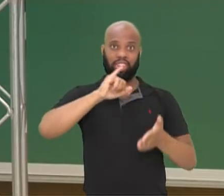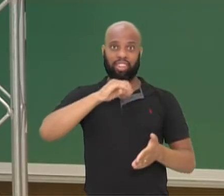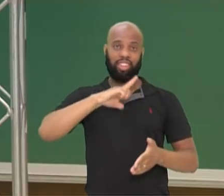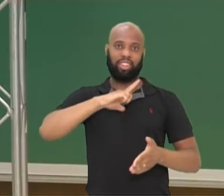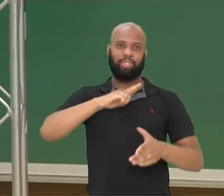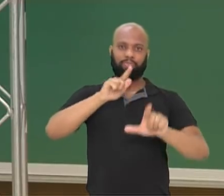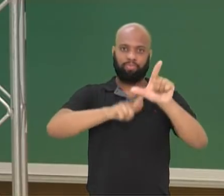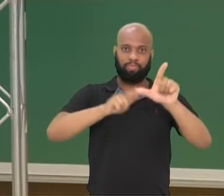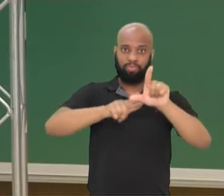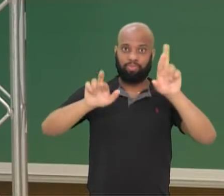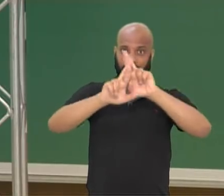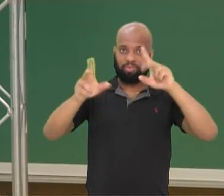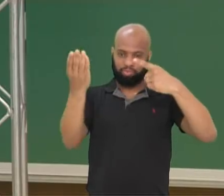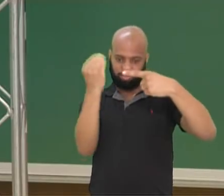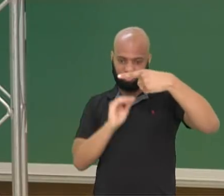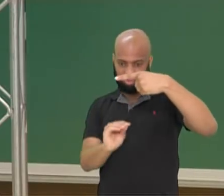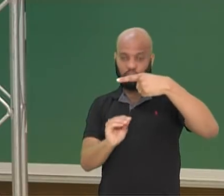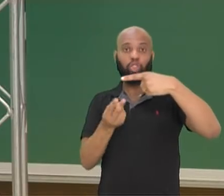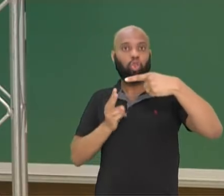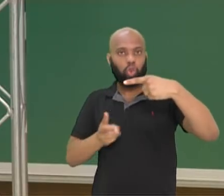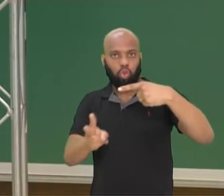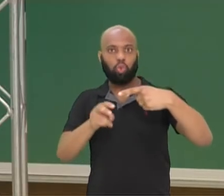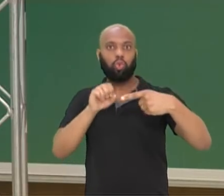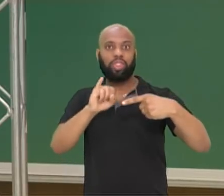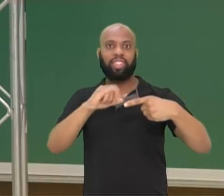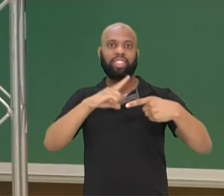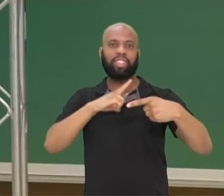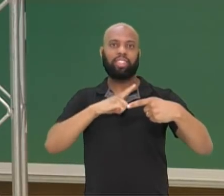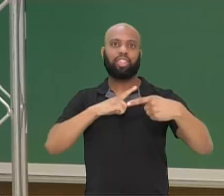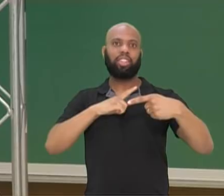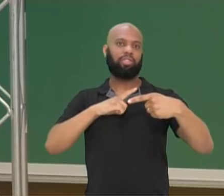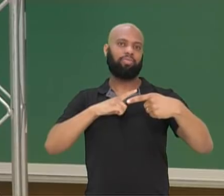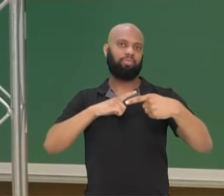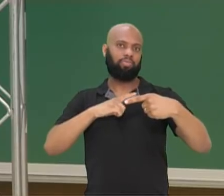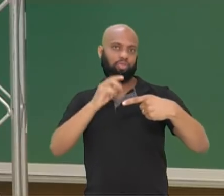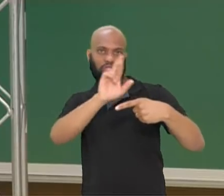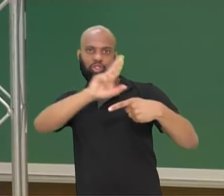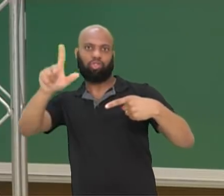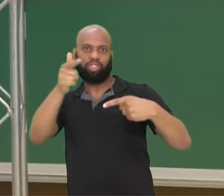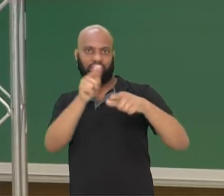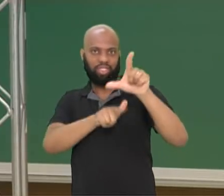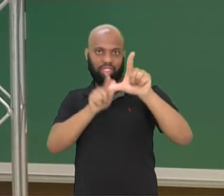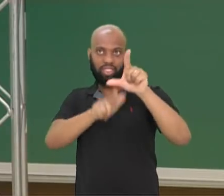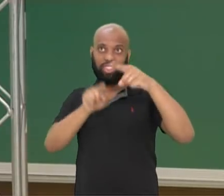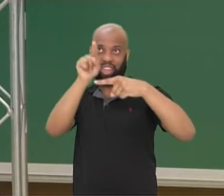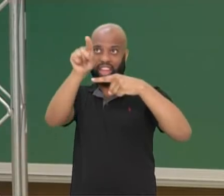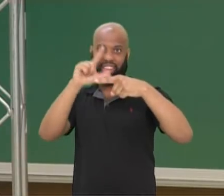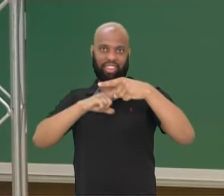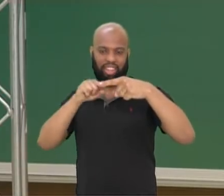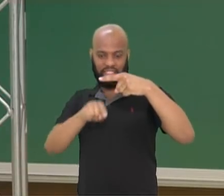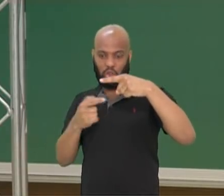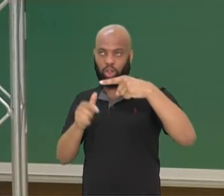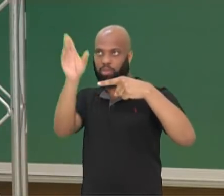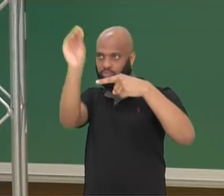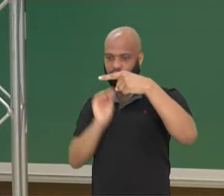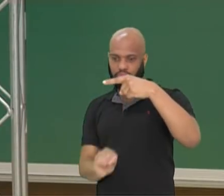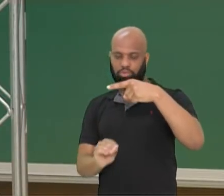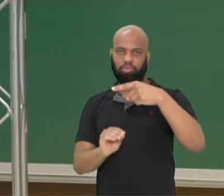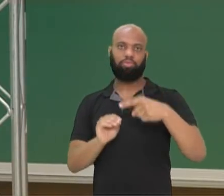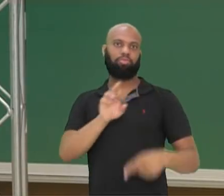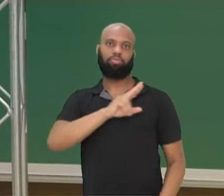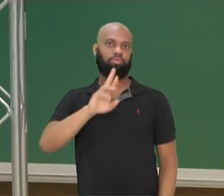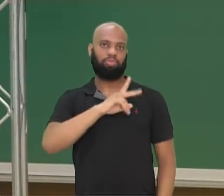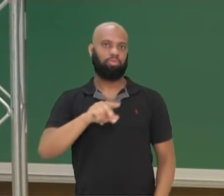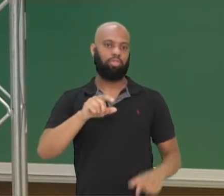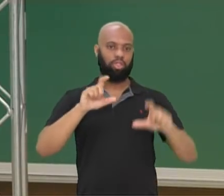repete, letra diferente no divisor coloca na parte de baixo, no denominador, tá bom? E daí não vai mais ser polinômio, vai ser uma